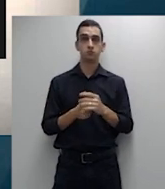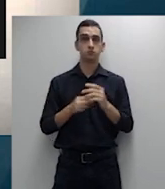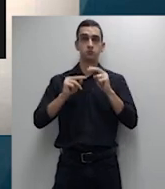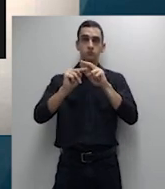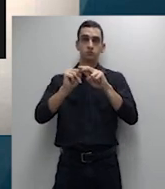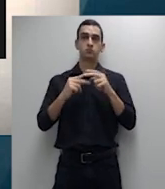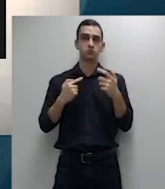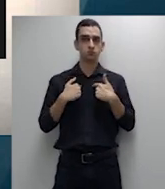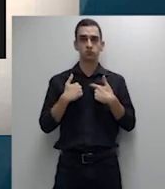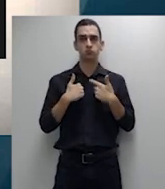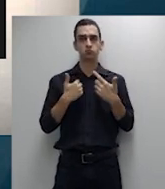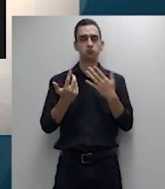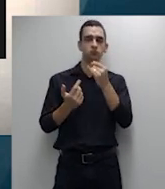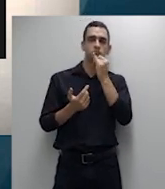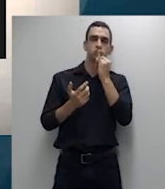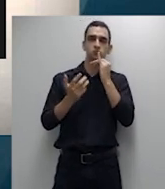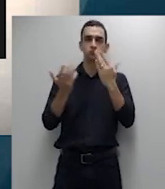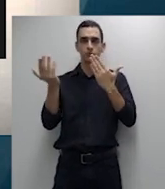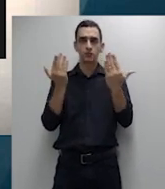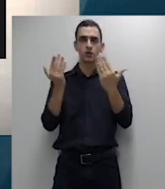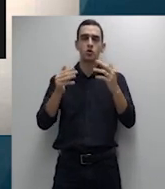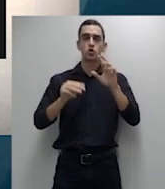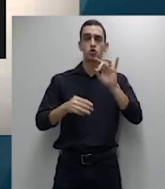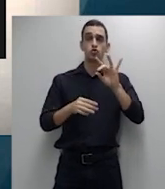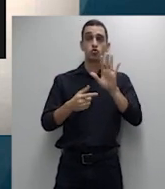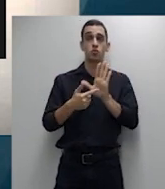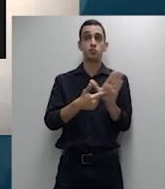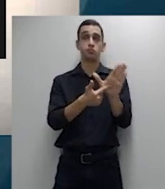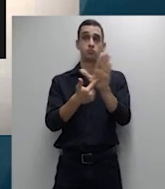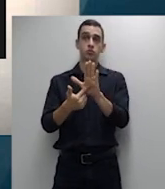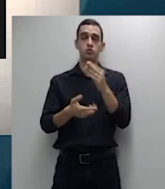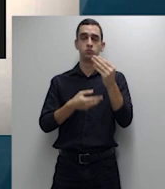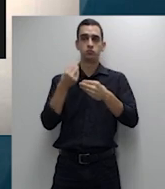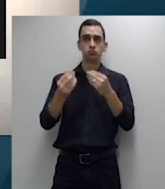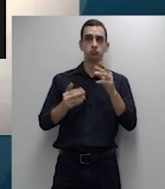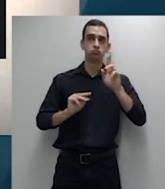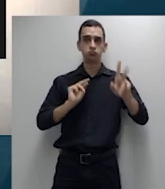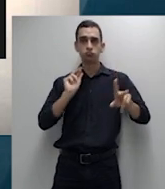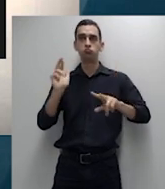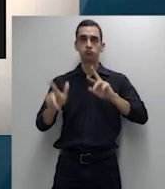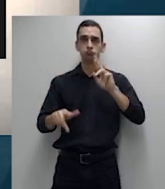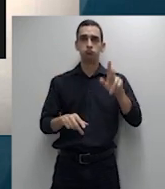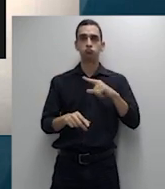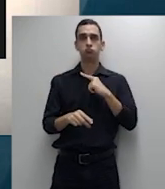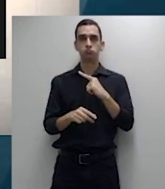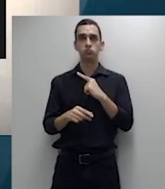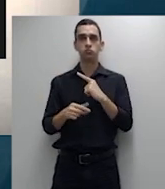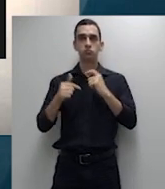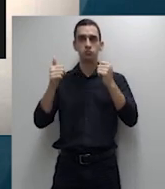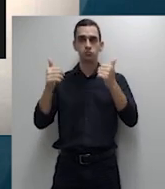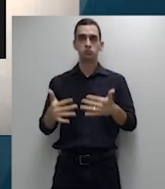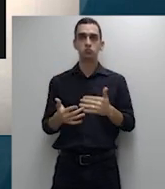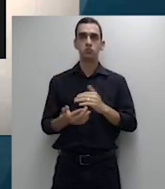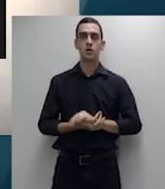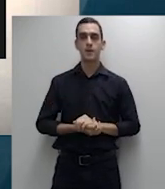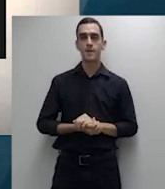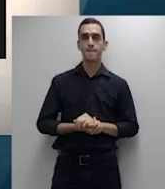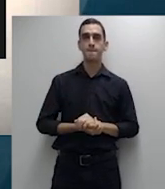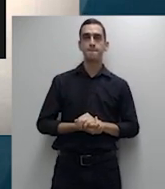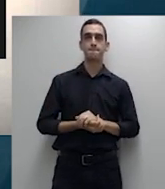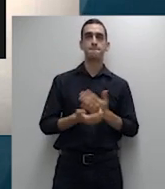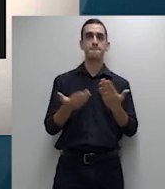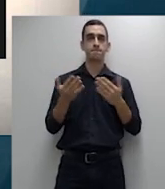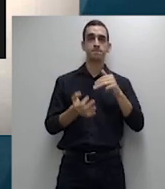disso apenas fiz uma aproximação para mostrar a diferença das grandezas estão sendo propostas então eu peço uma vez mais essencial